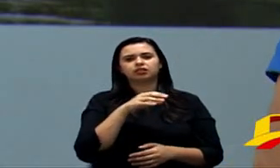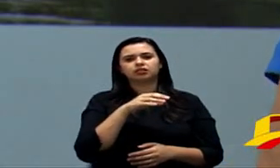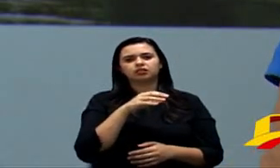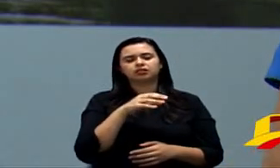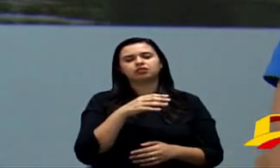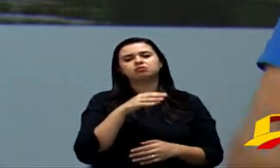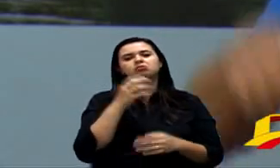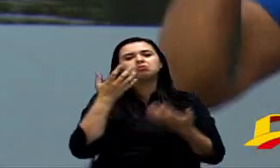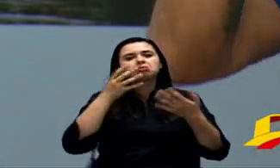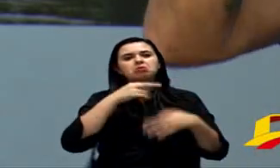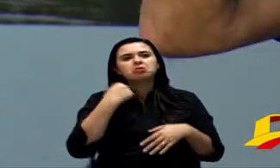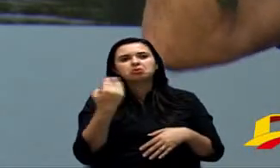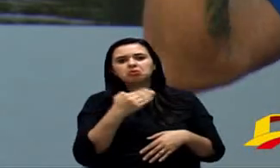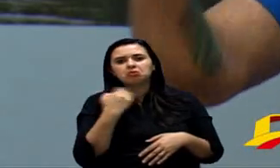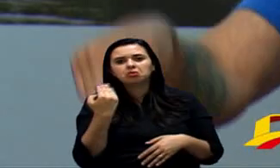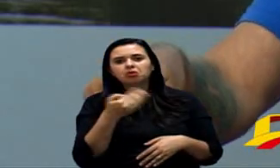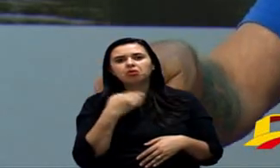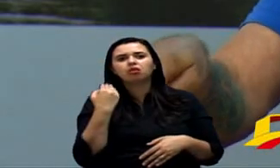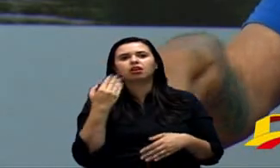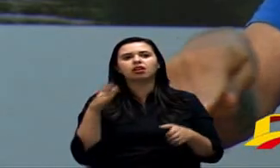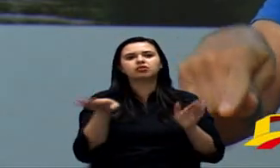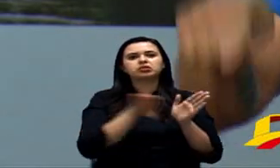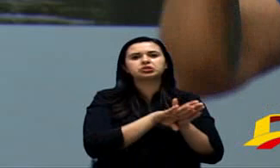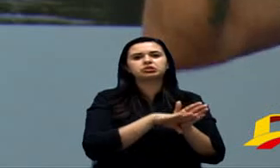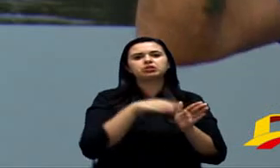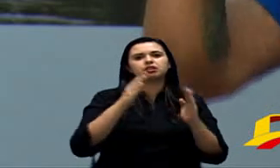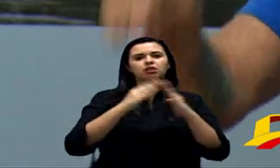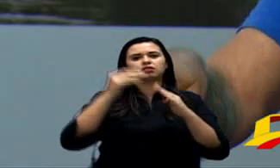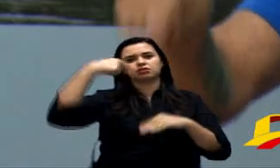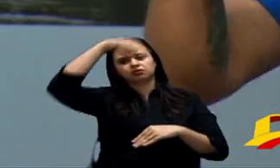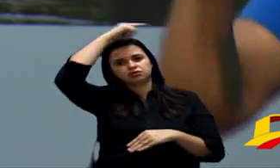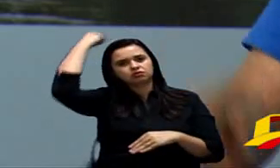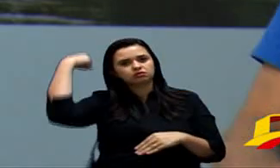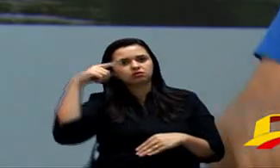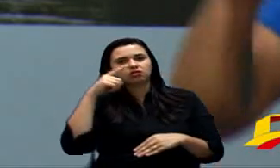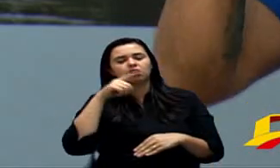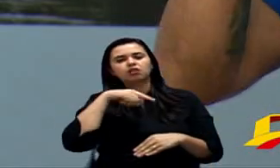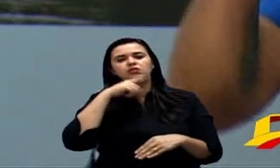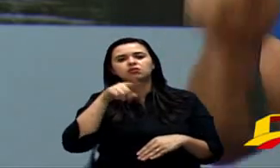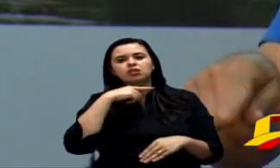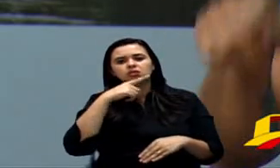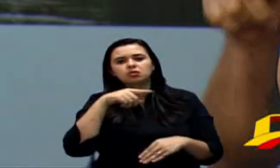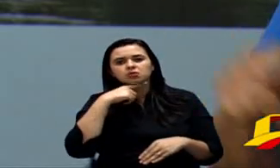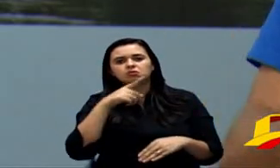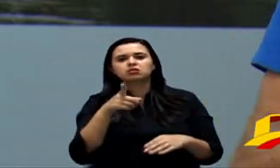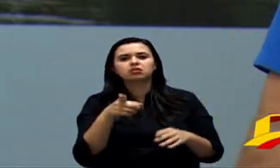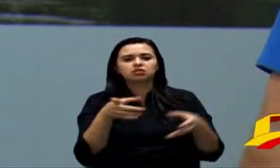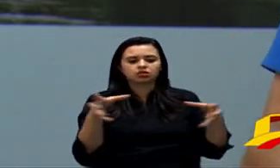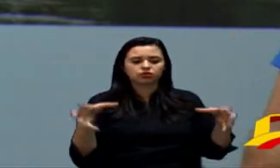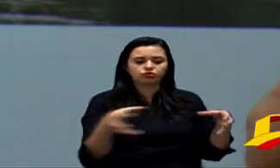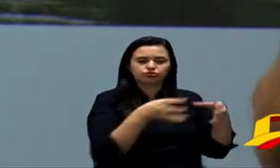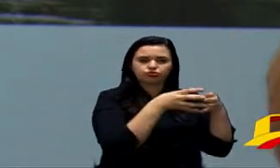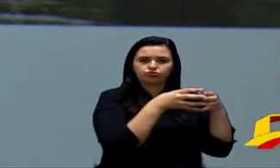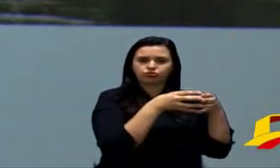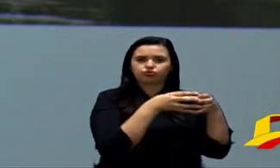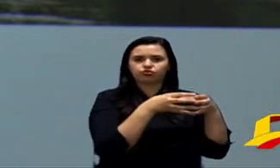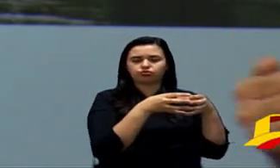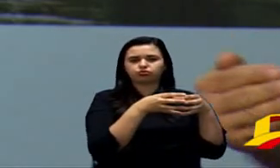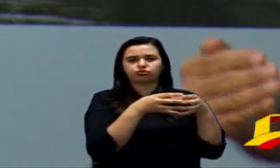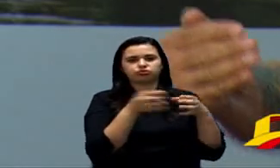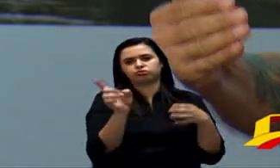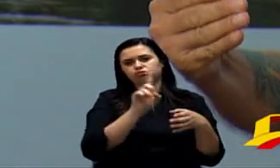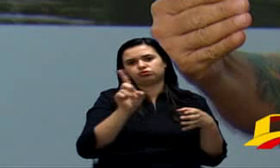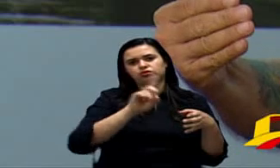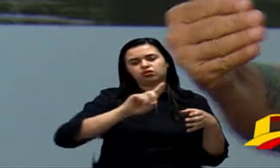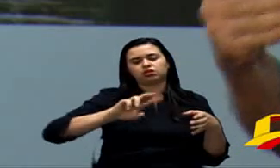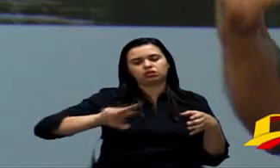Ele não morreu. O Black não vai ser colocado no bando, e ele é velho, ele vai apanhar. Não foi colocado no bando, ele passou